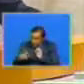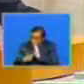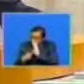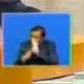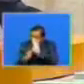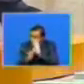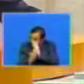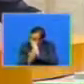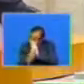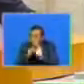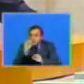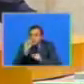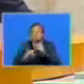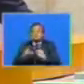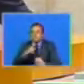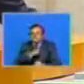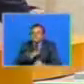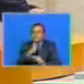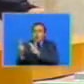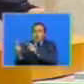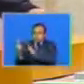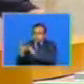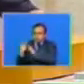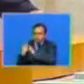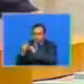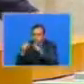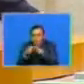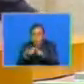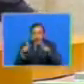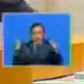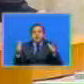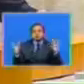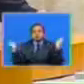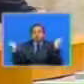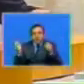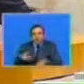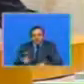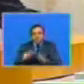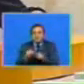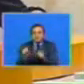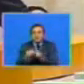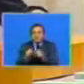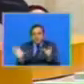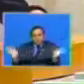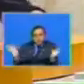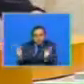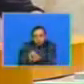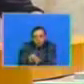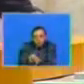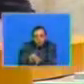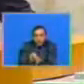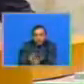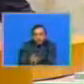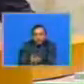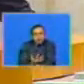os representantes dela têm uma responsabilidade muito maior de ter a capacidade de fazer a síntese desse sentimento.